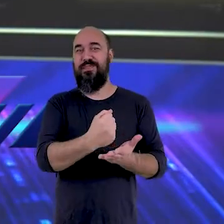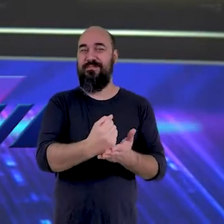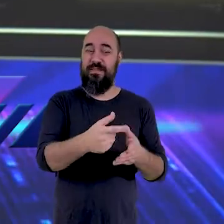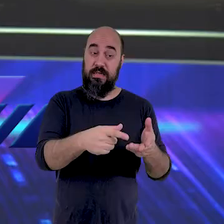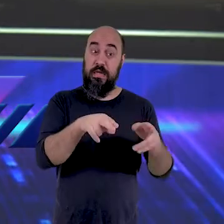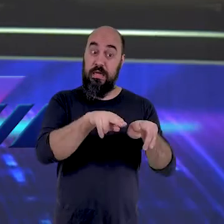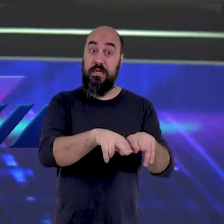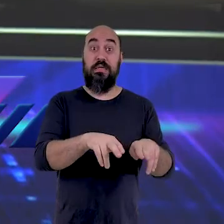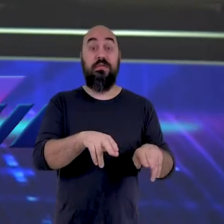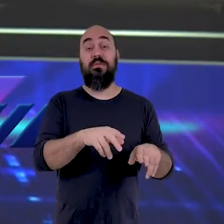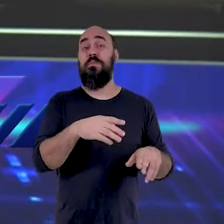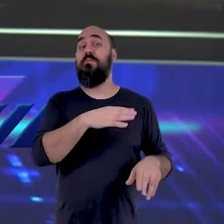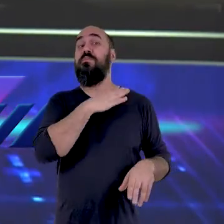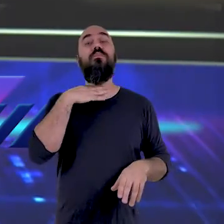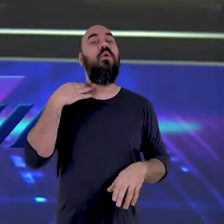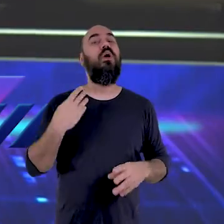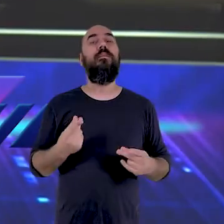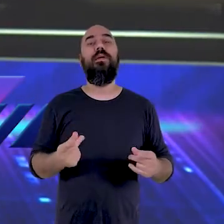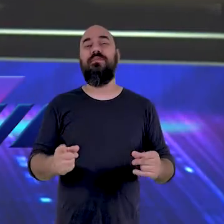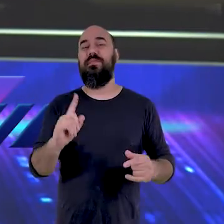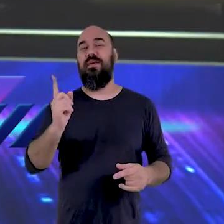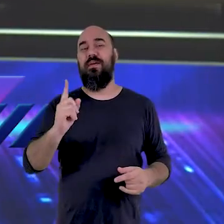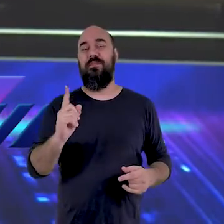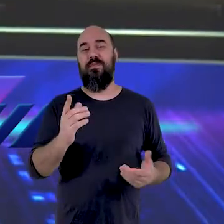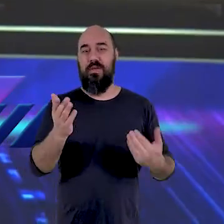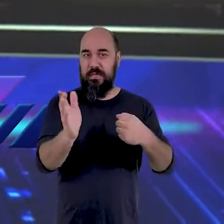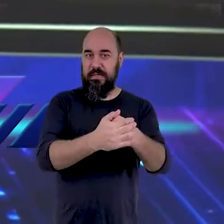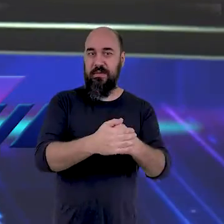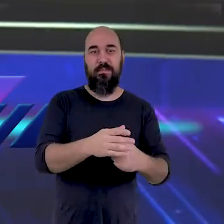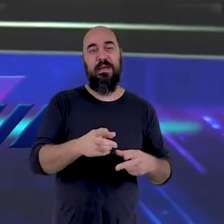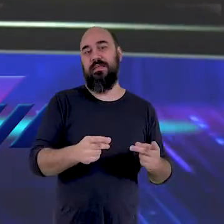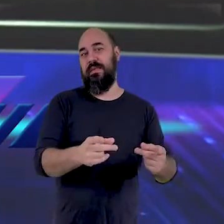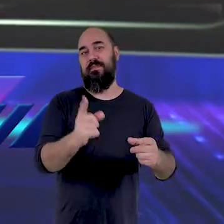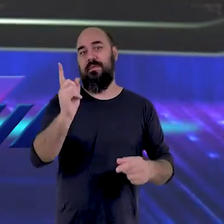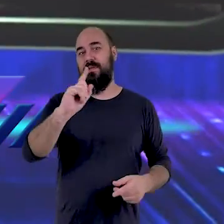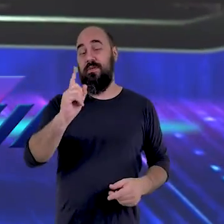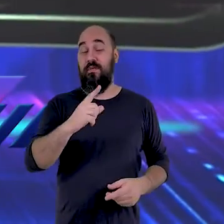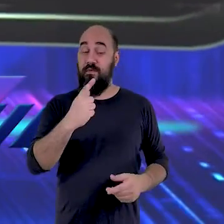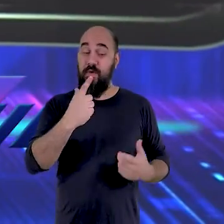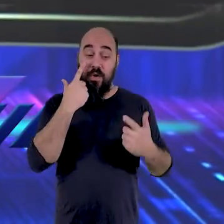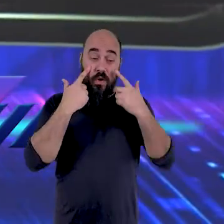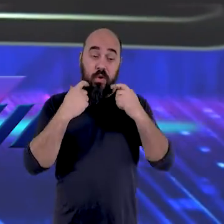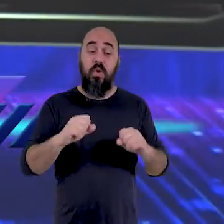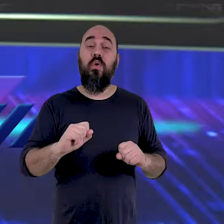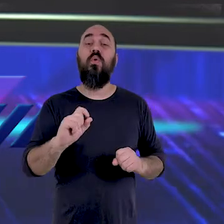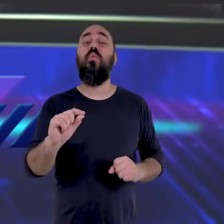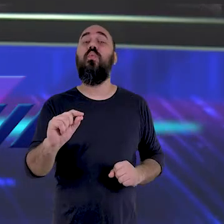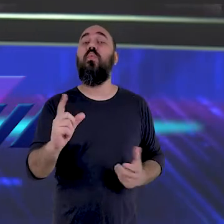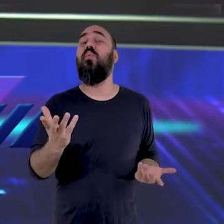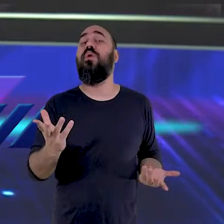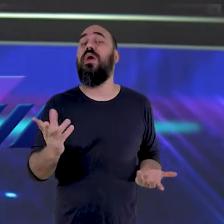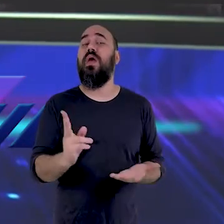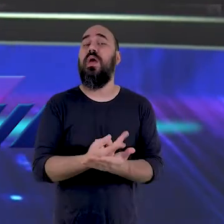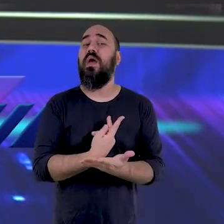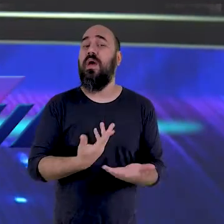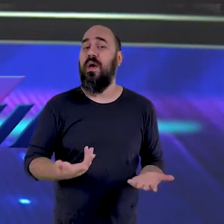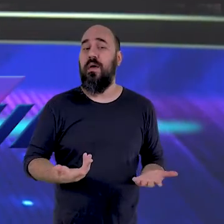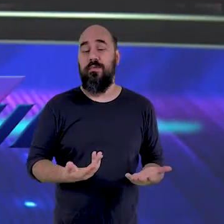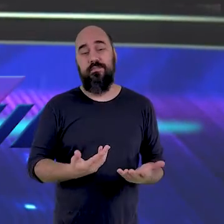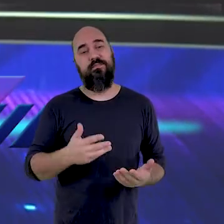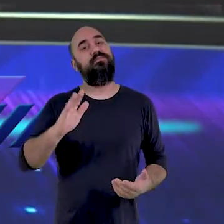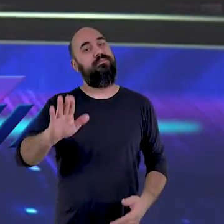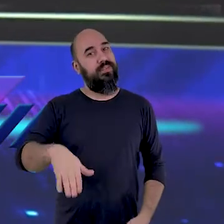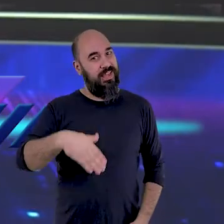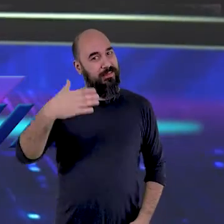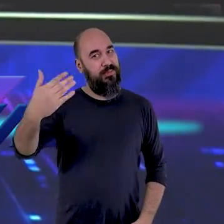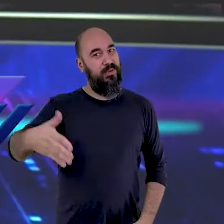Apocalipse fala o que aconteceria com as duas testemunhas. Vamos ao versículo 11 e o versículo 12. Diz assim: